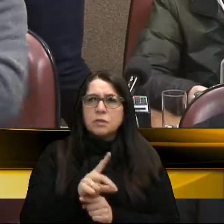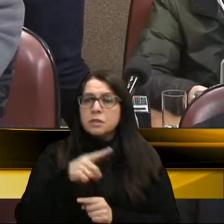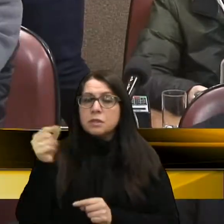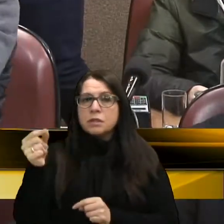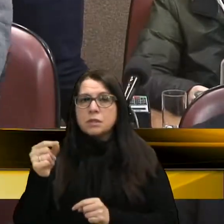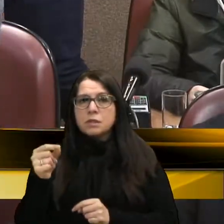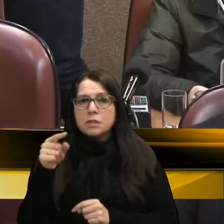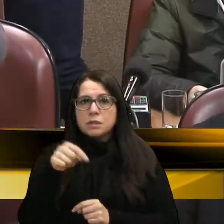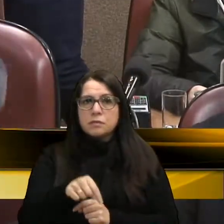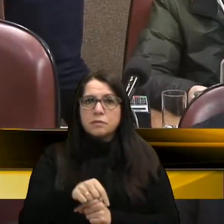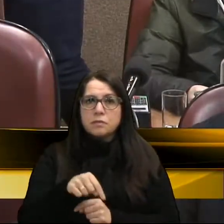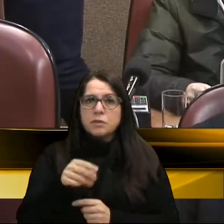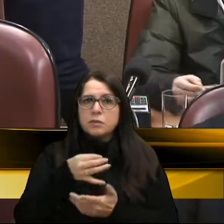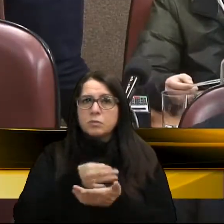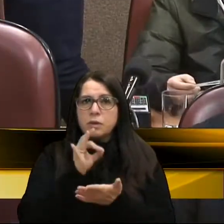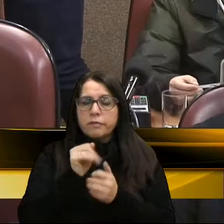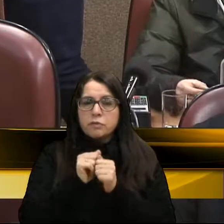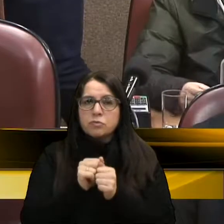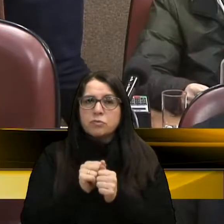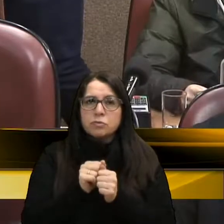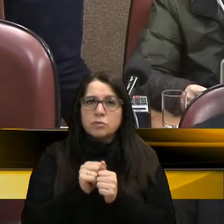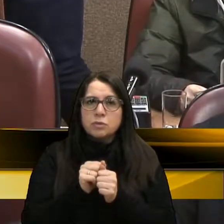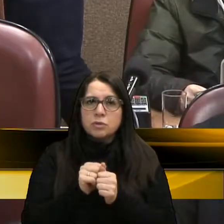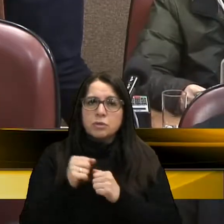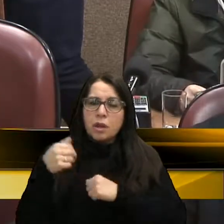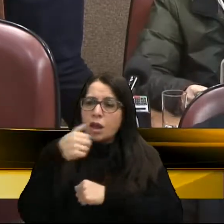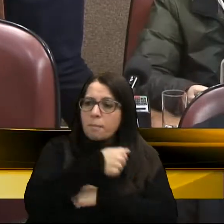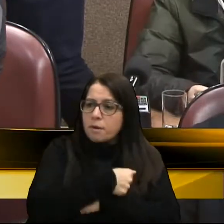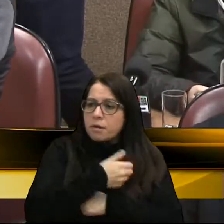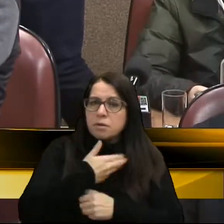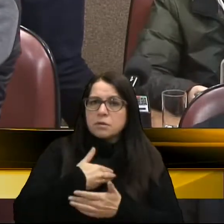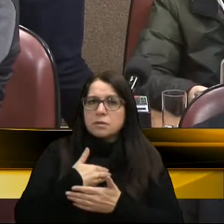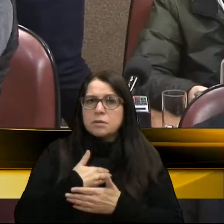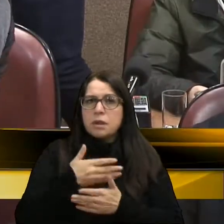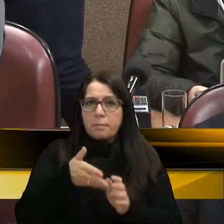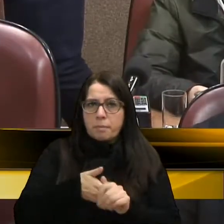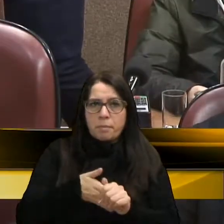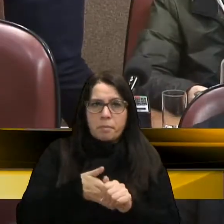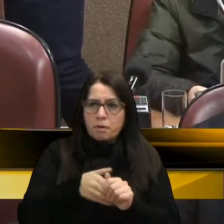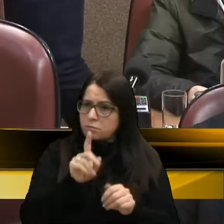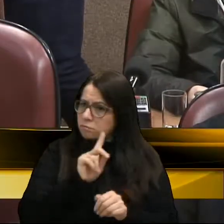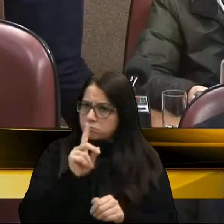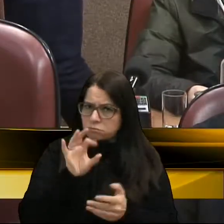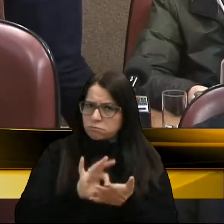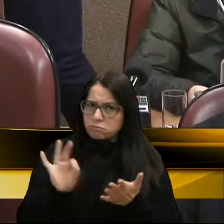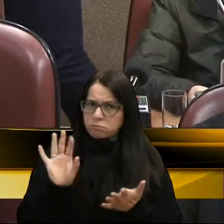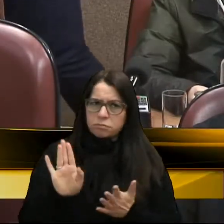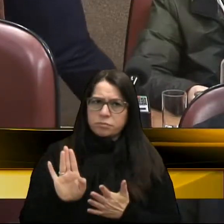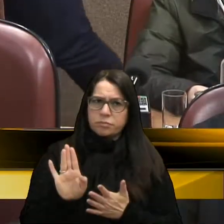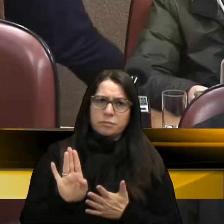fora, acaba aqui, vão ali tomar um café, abraça o amigo, aperta a mão. Nós não somos inimigos.